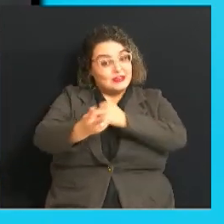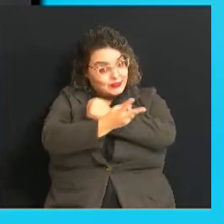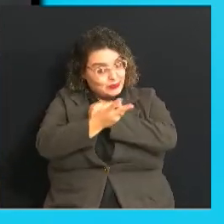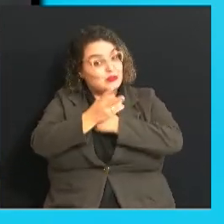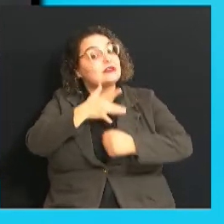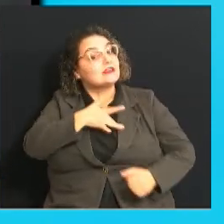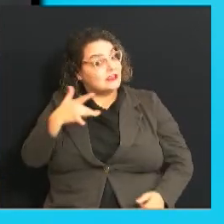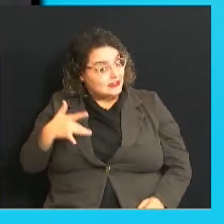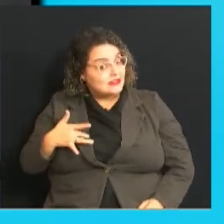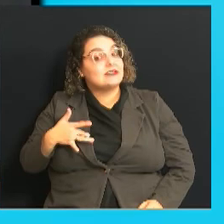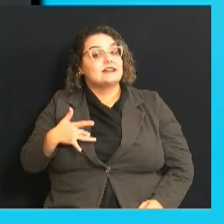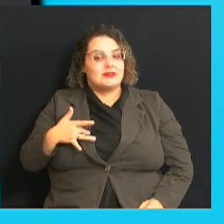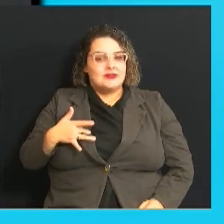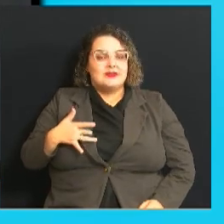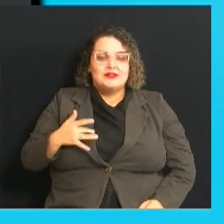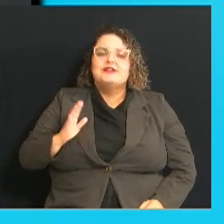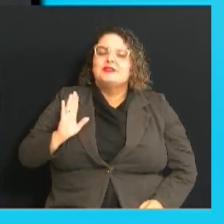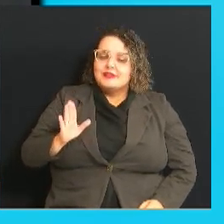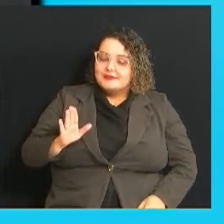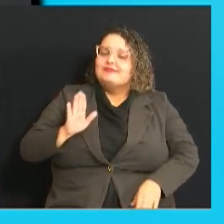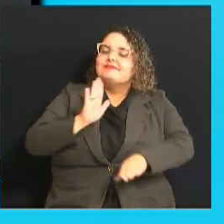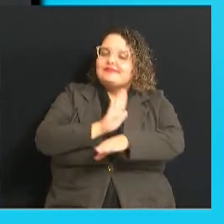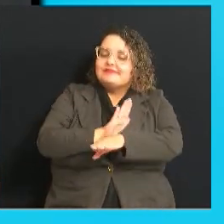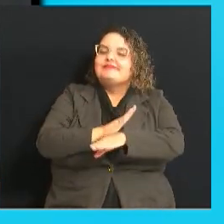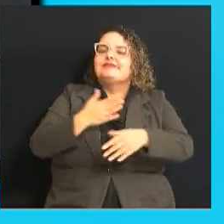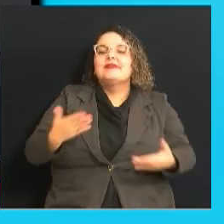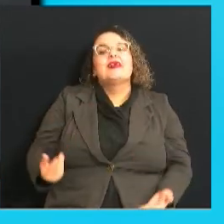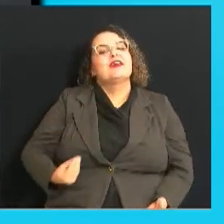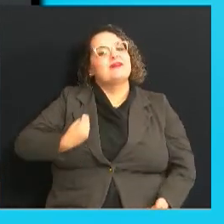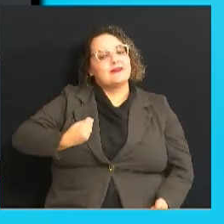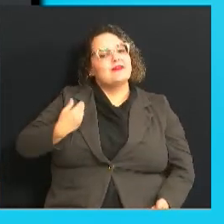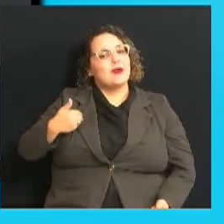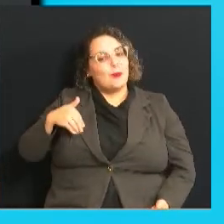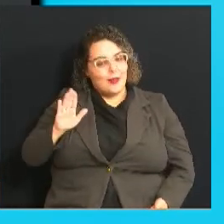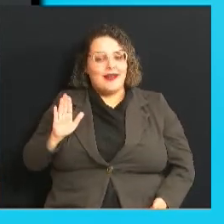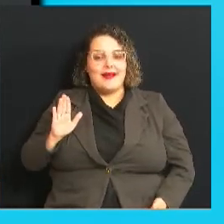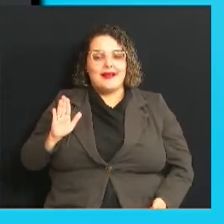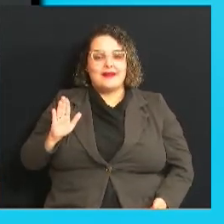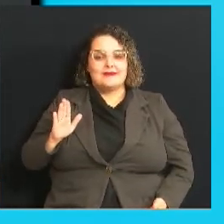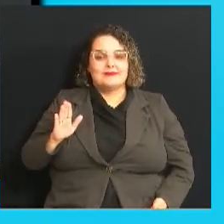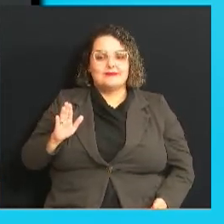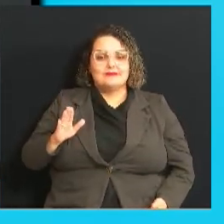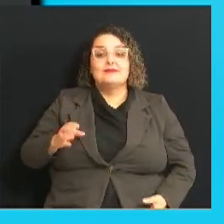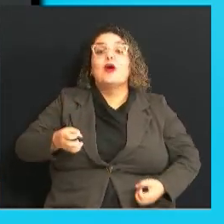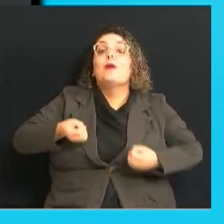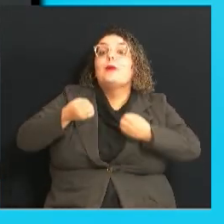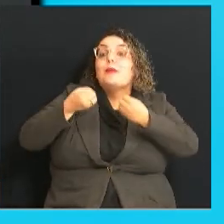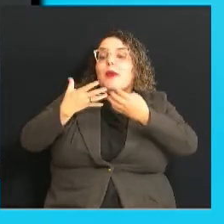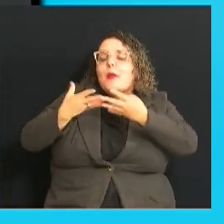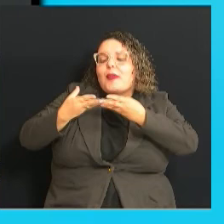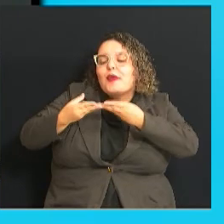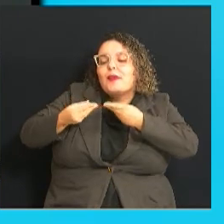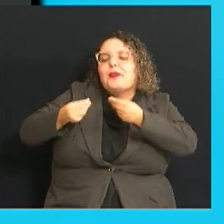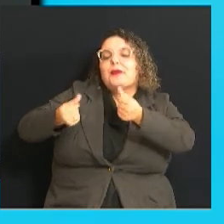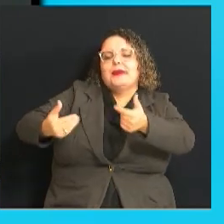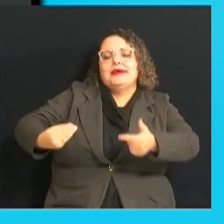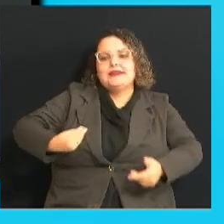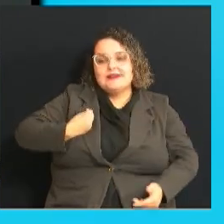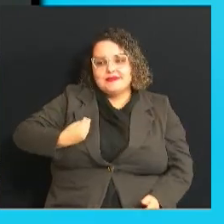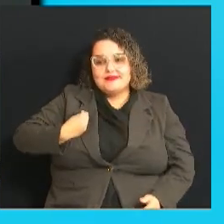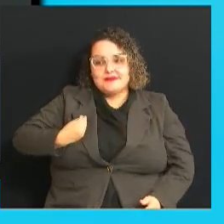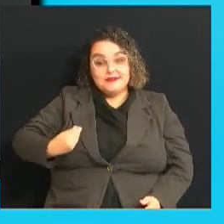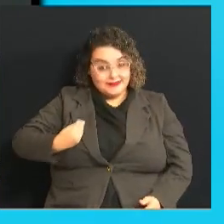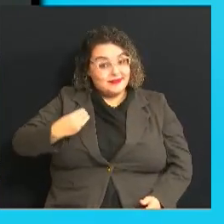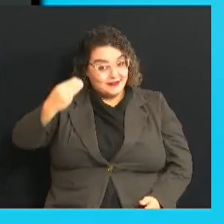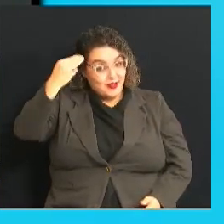saúde, isso já vai ajudar a gente, além de viver mais, a ter uma boa qualidade de vida e viver com a memória boa,